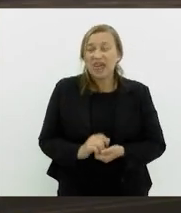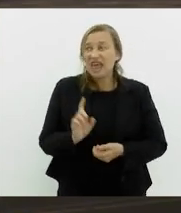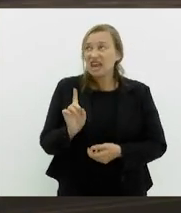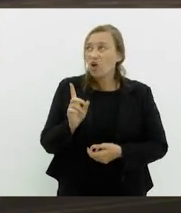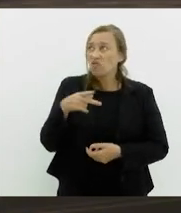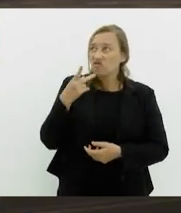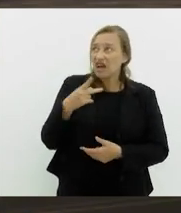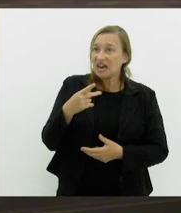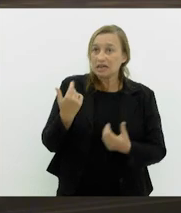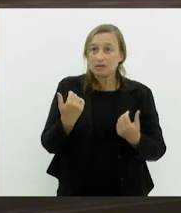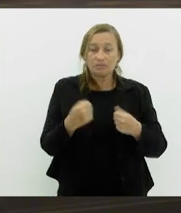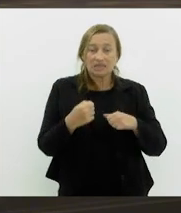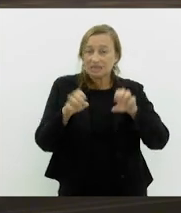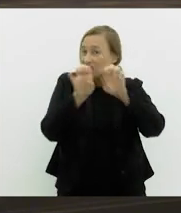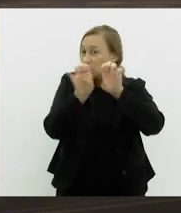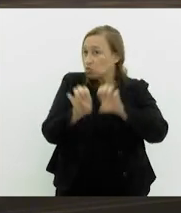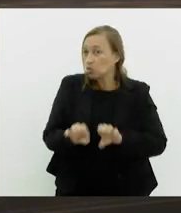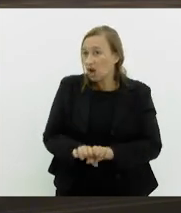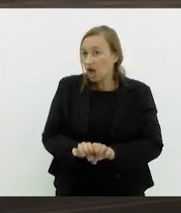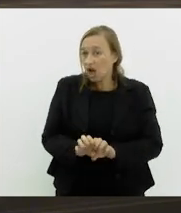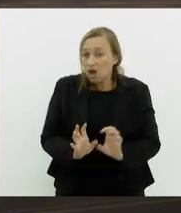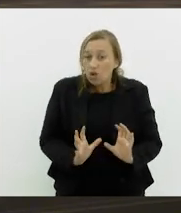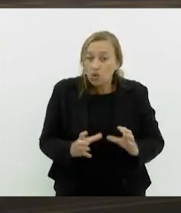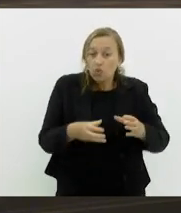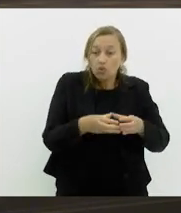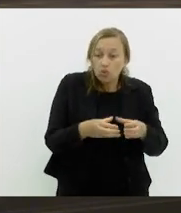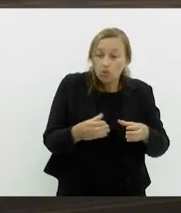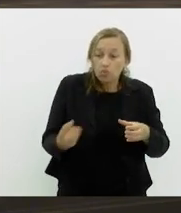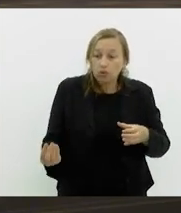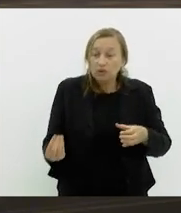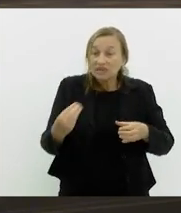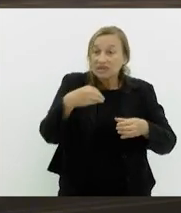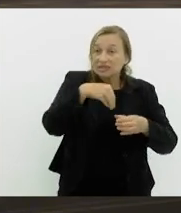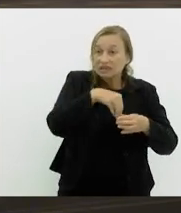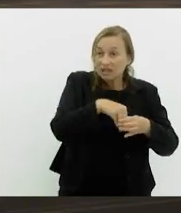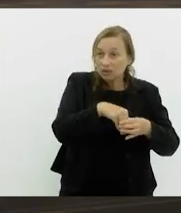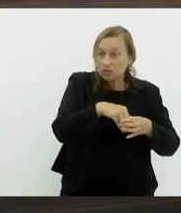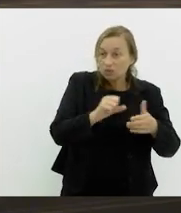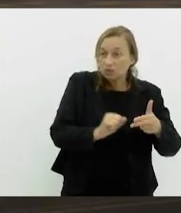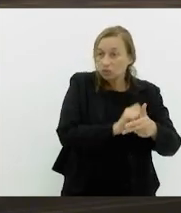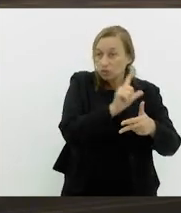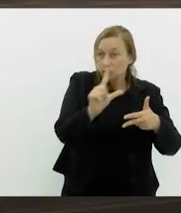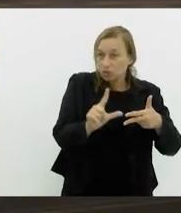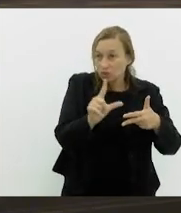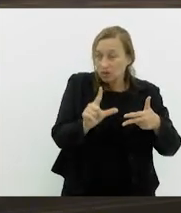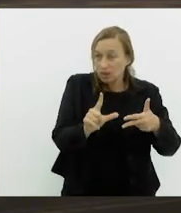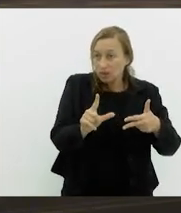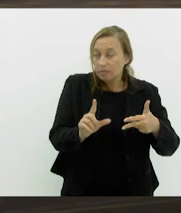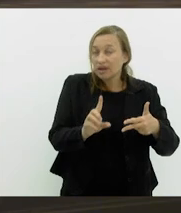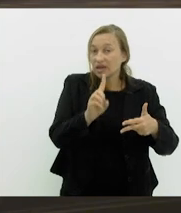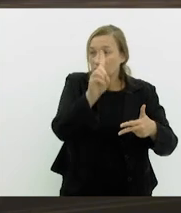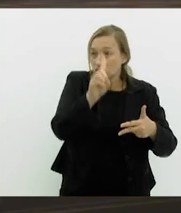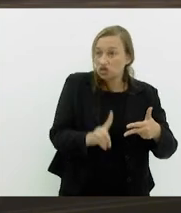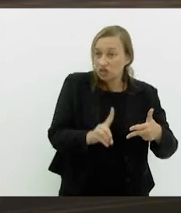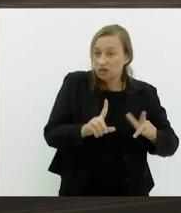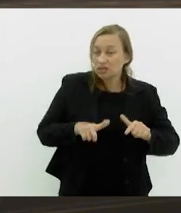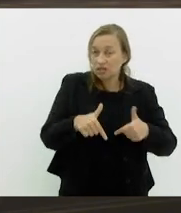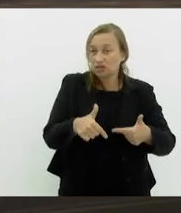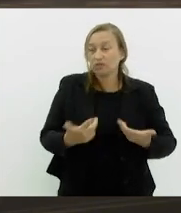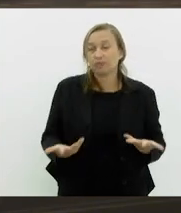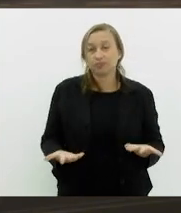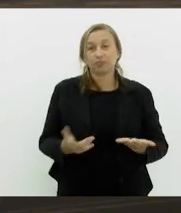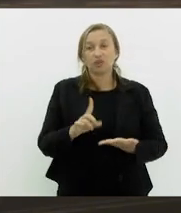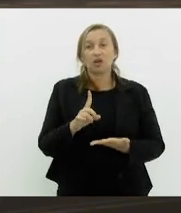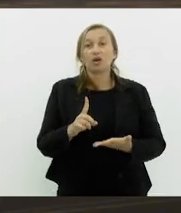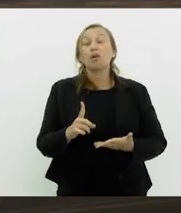teria que se estruturar um órgão dentro do Poder Legislativo para que esse direito de ação fosse exercido. Mas foi